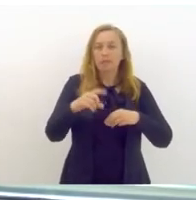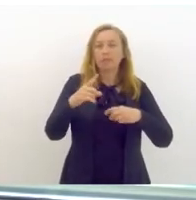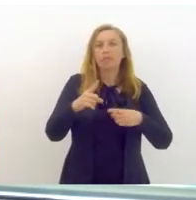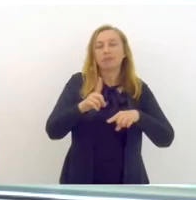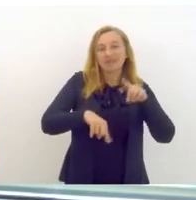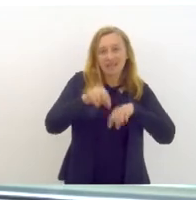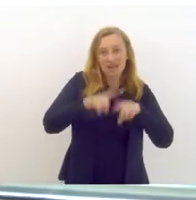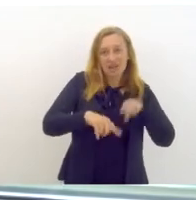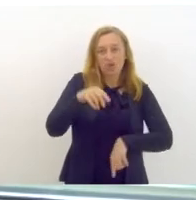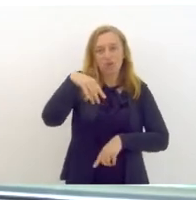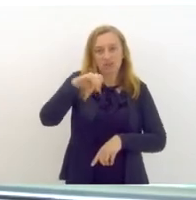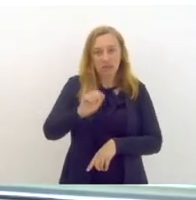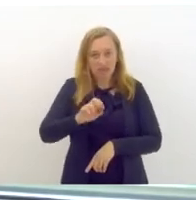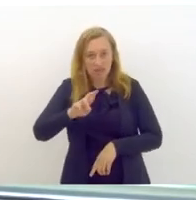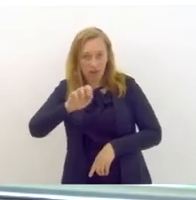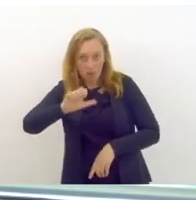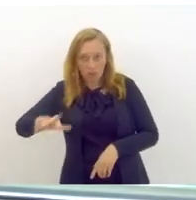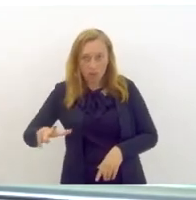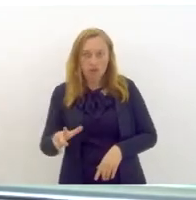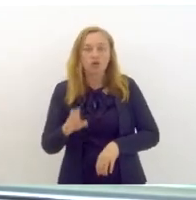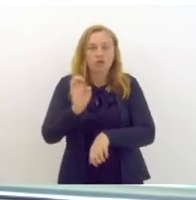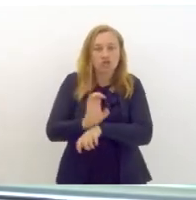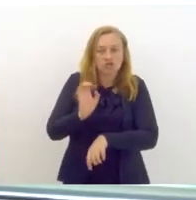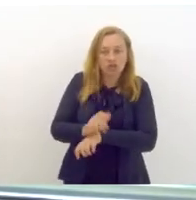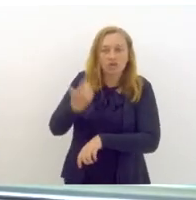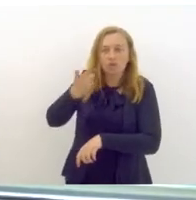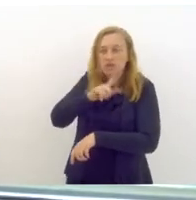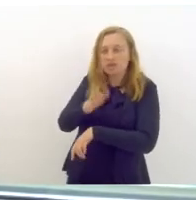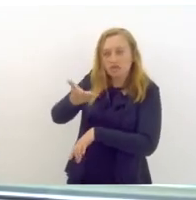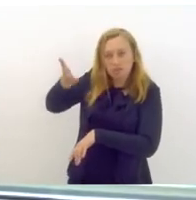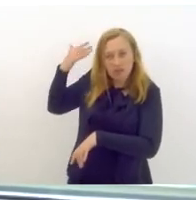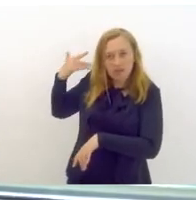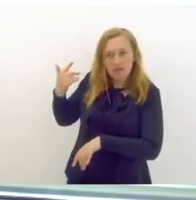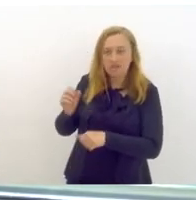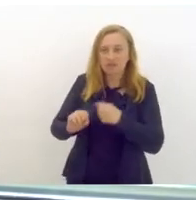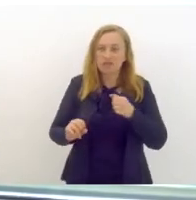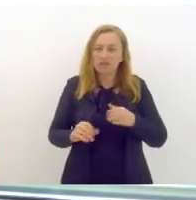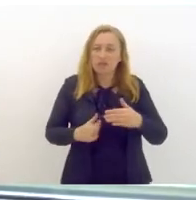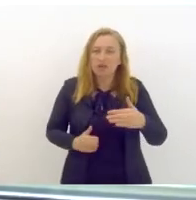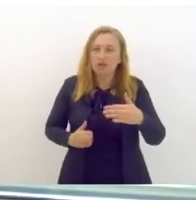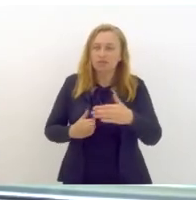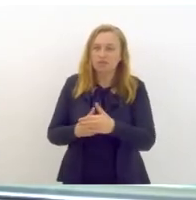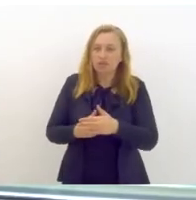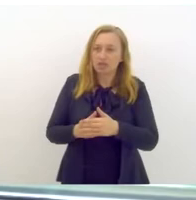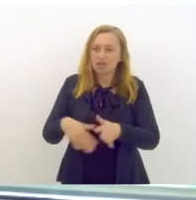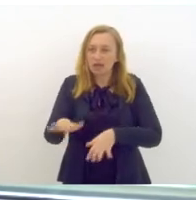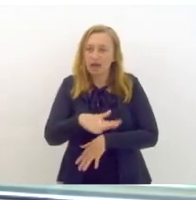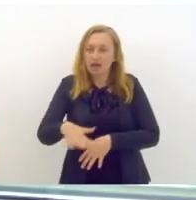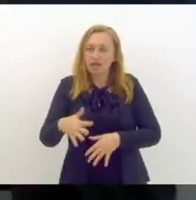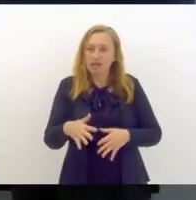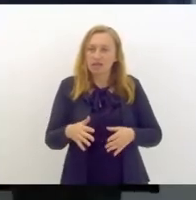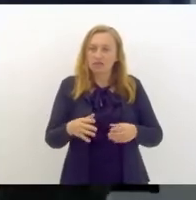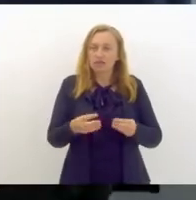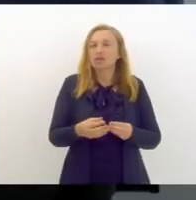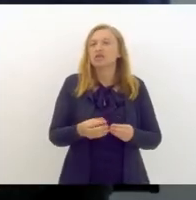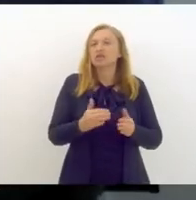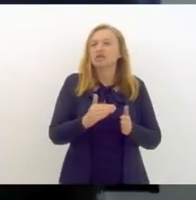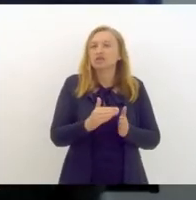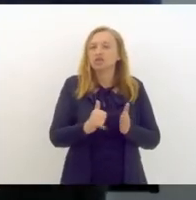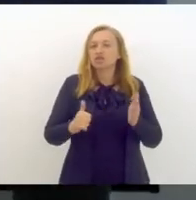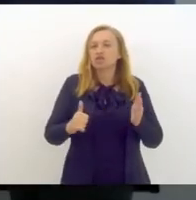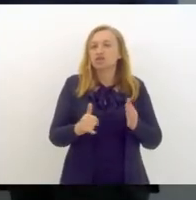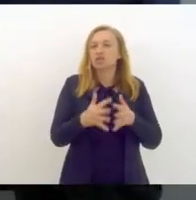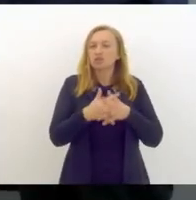época, o Estado conseguiu fazer uma avaliação e retirar dos limites da unidade, evitando o conflito. Então, a gente